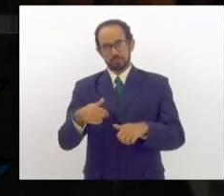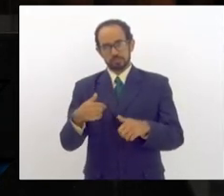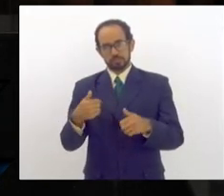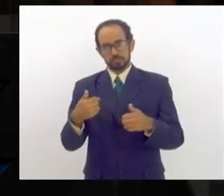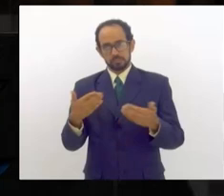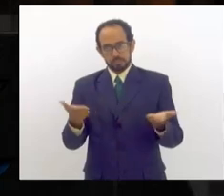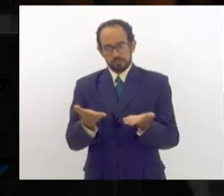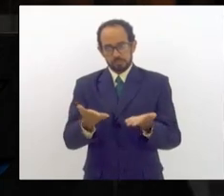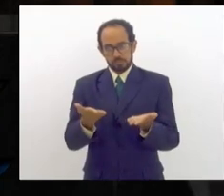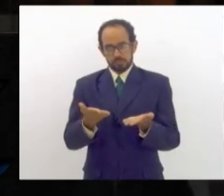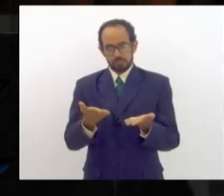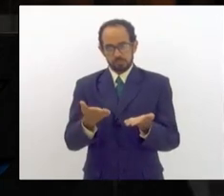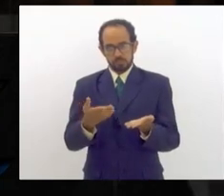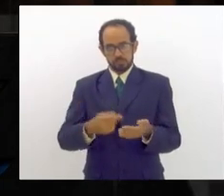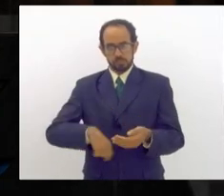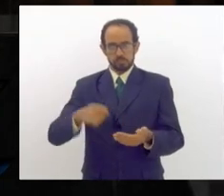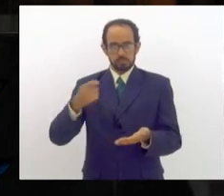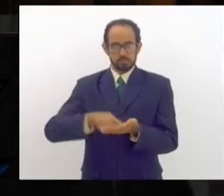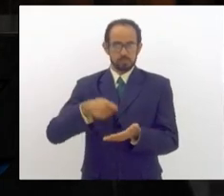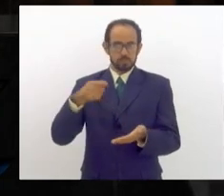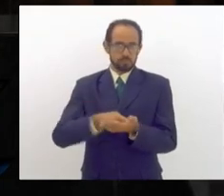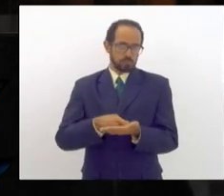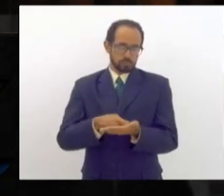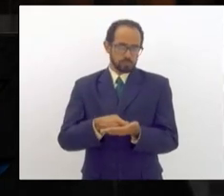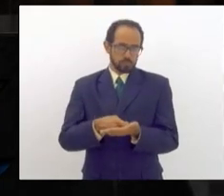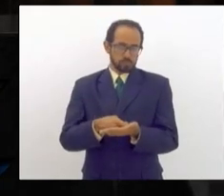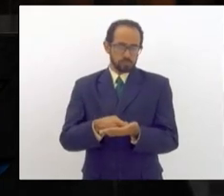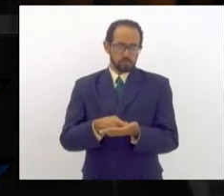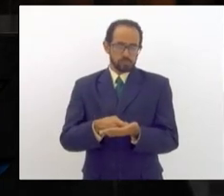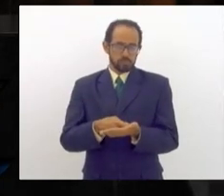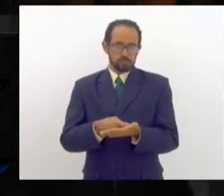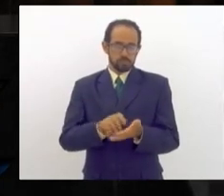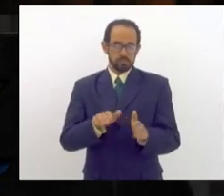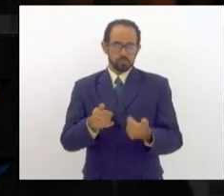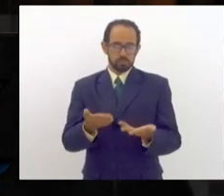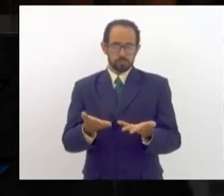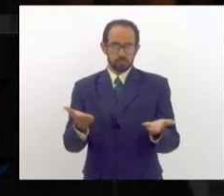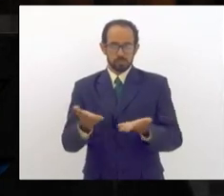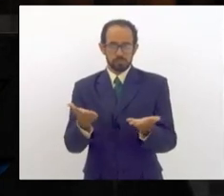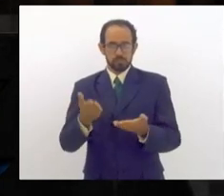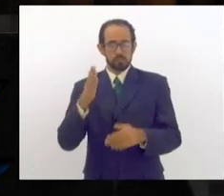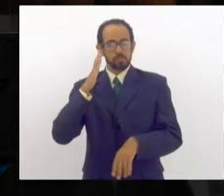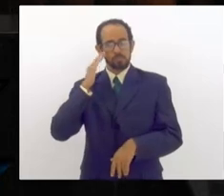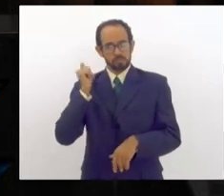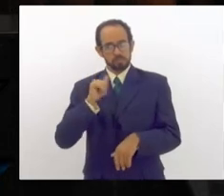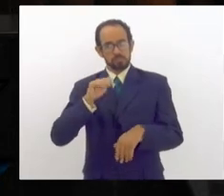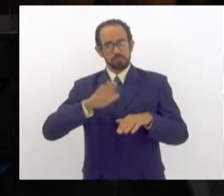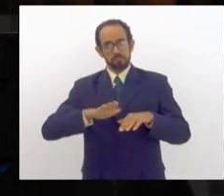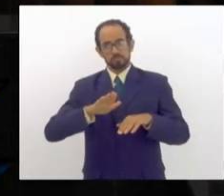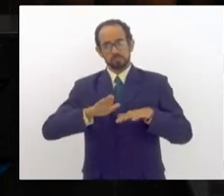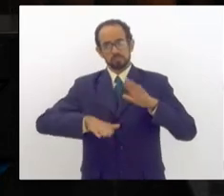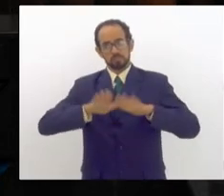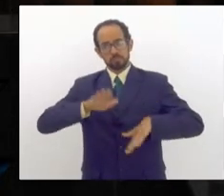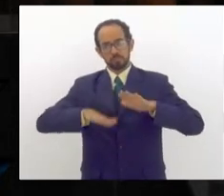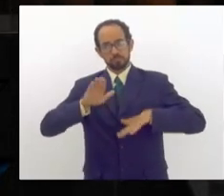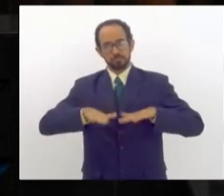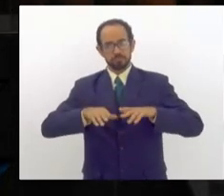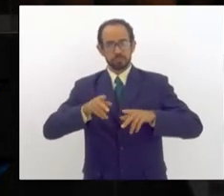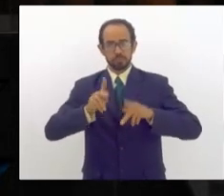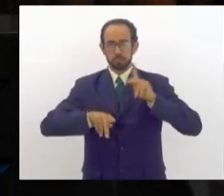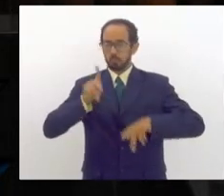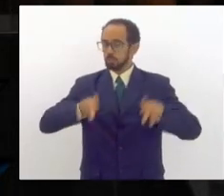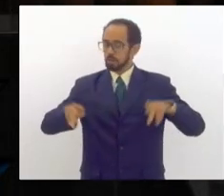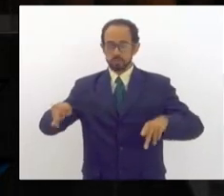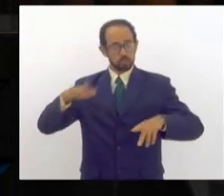para cá é obrigatório então o pessoal já tá ciente Mas nem toda população sabe disso então a gente tem que divulgar mais